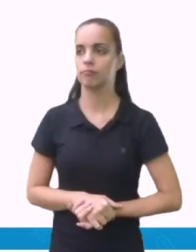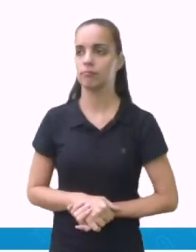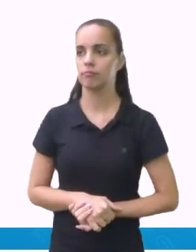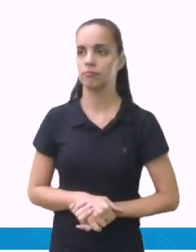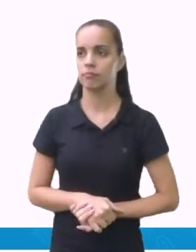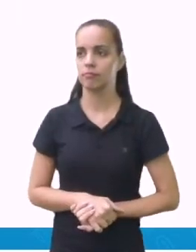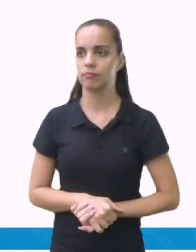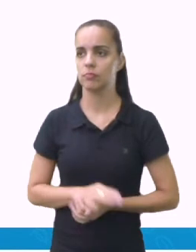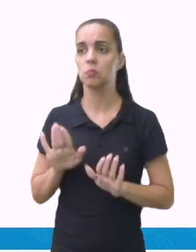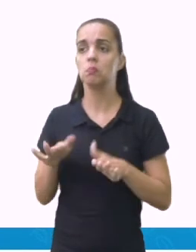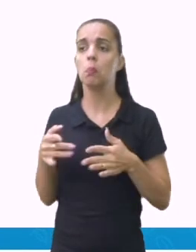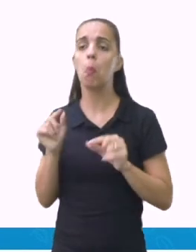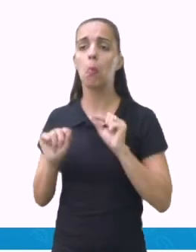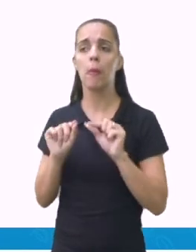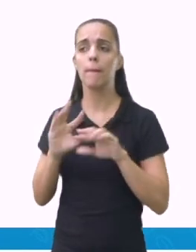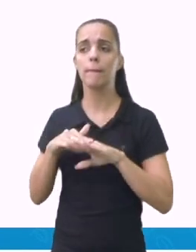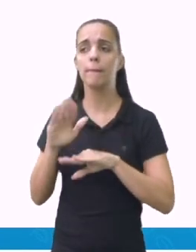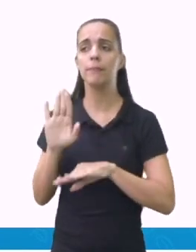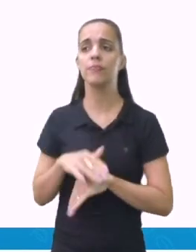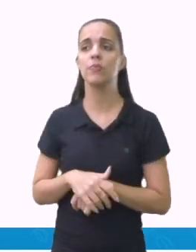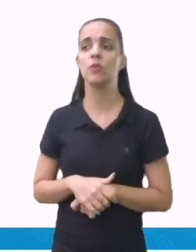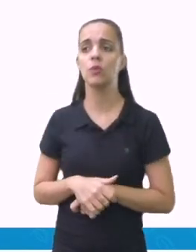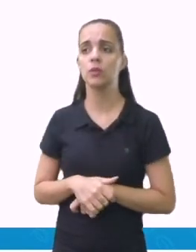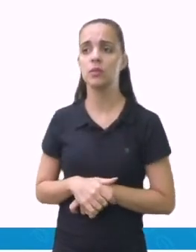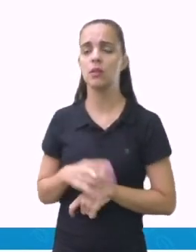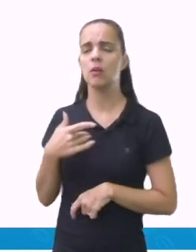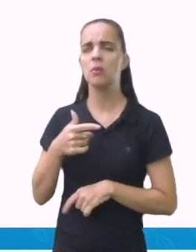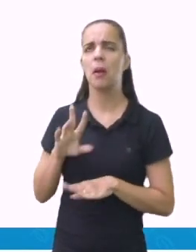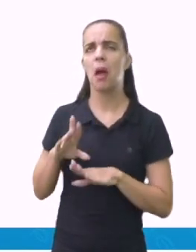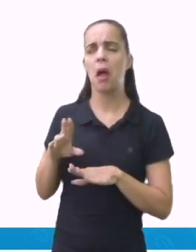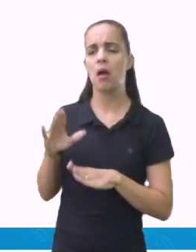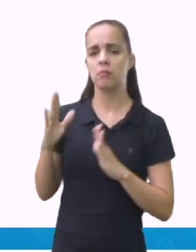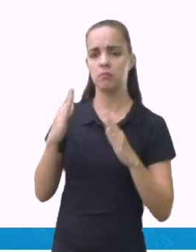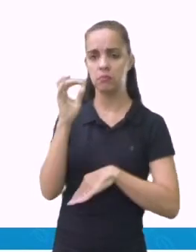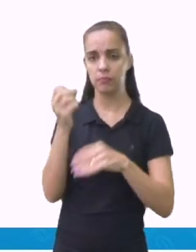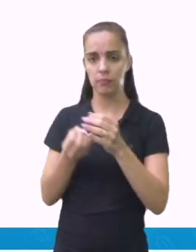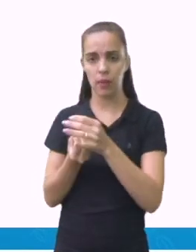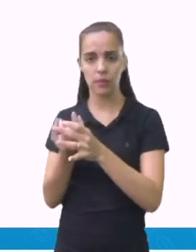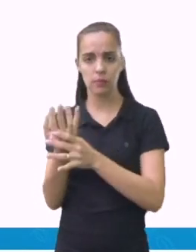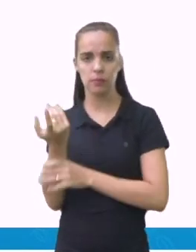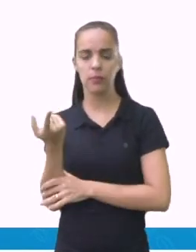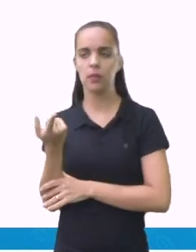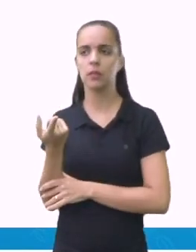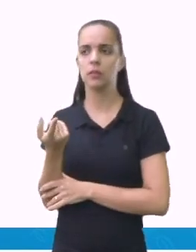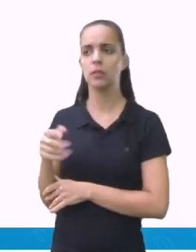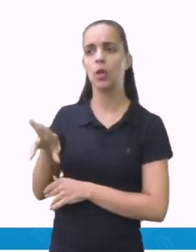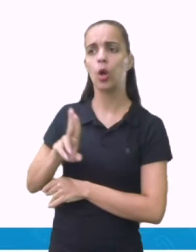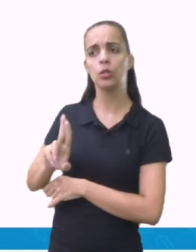O que mais as plantas são úteis no meio ambiente?